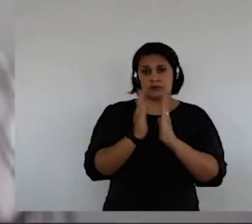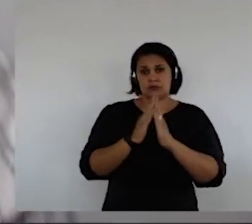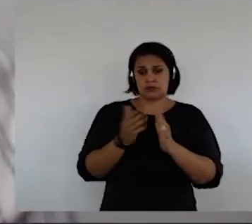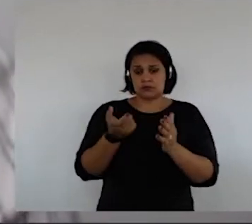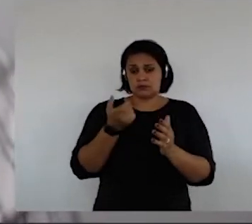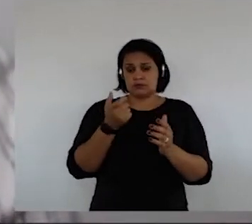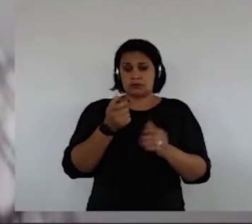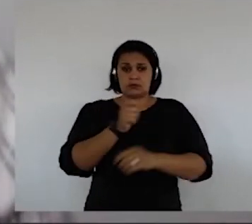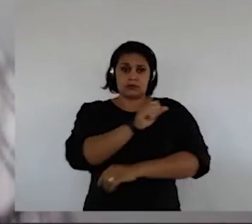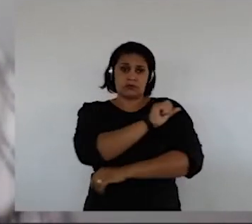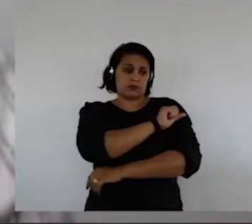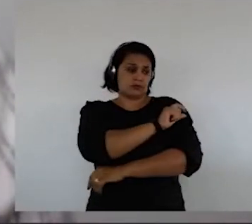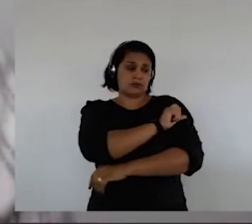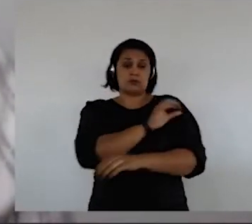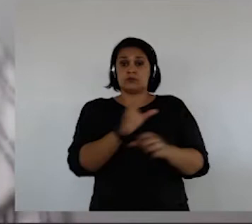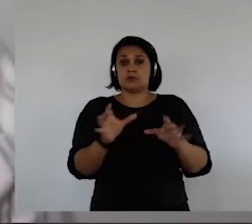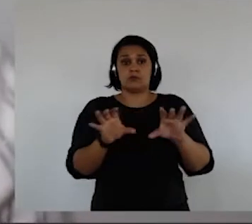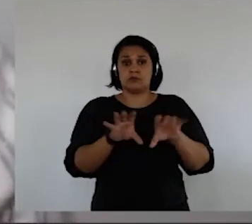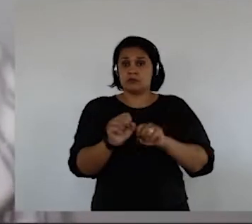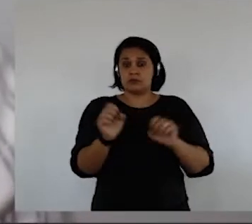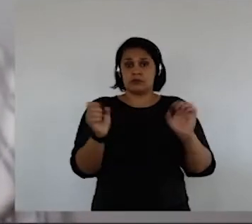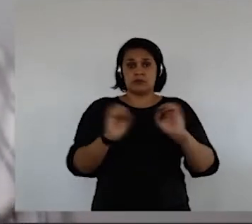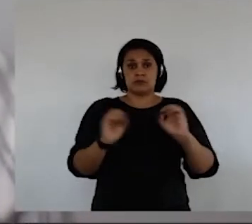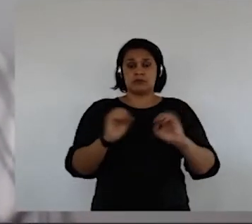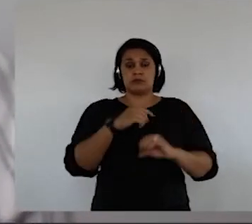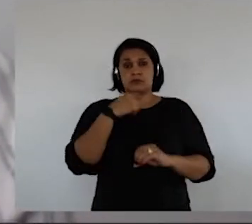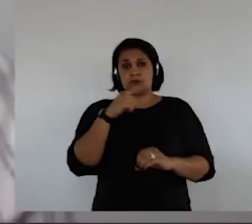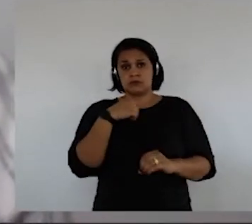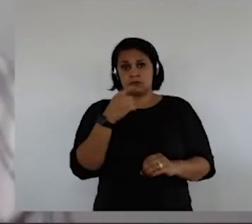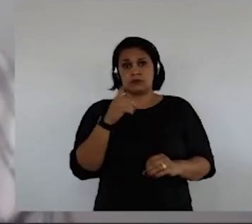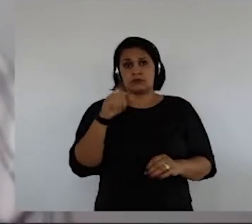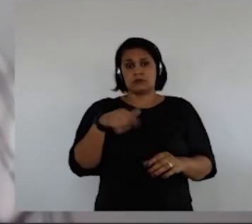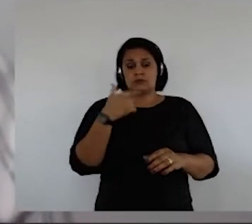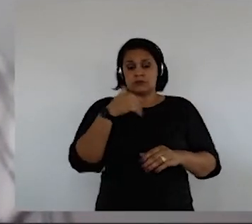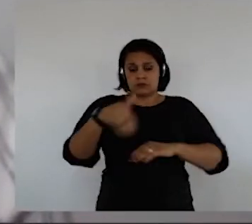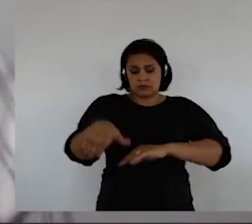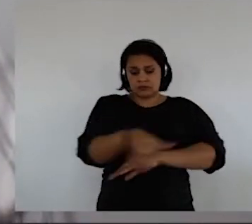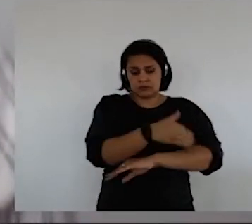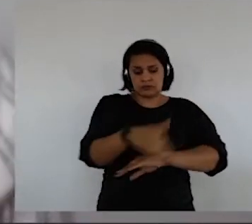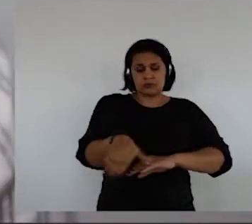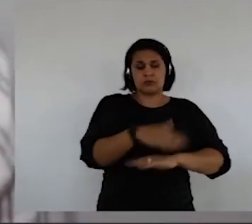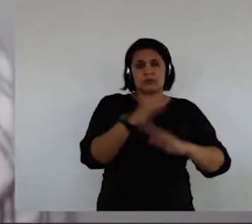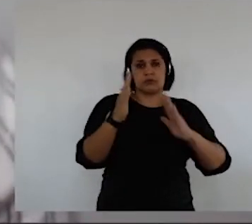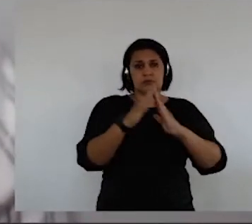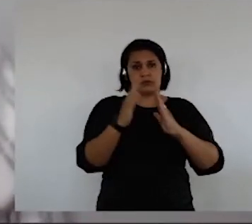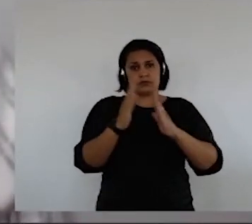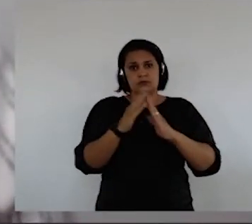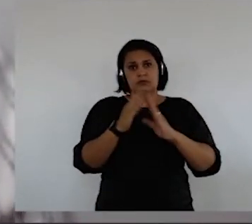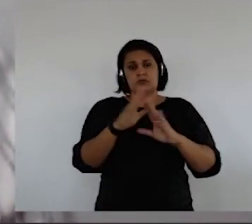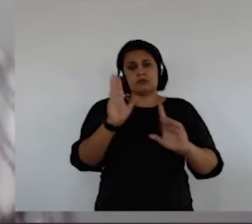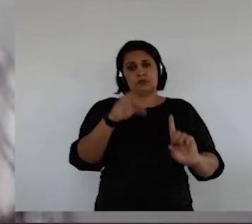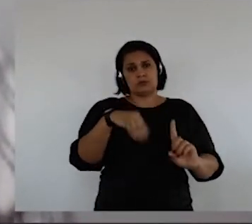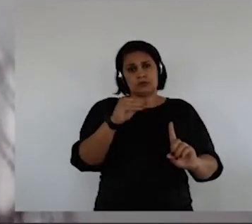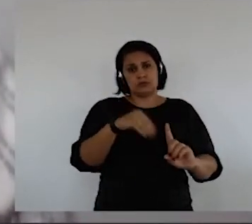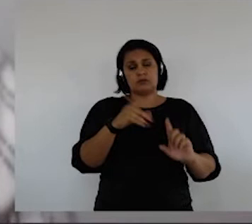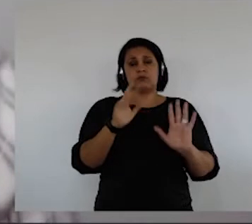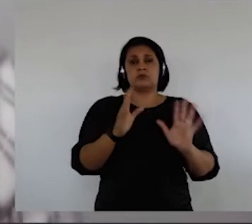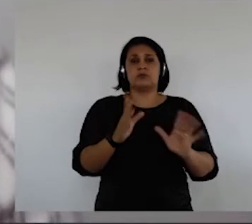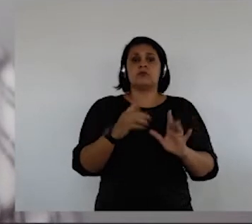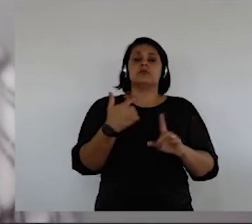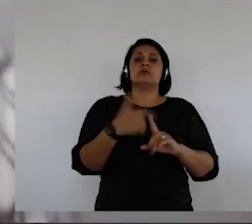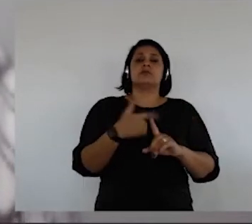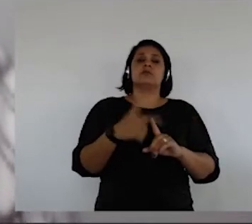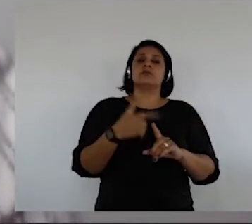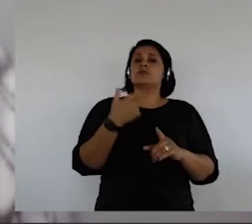finalizar sequer o ensino fundamental. Passando a viver em situação de rua desde então, logo, por consequência, sem